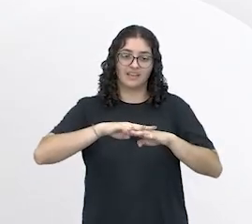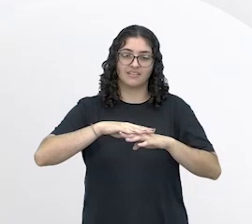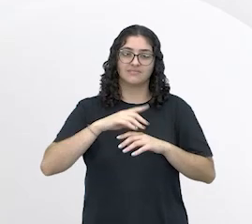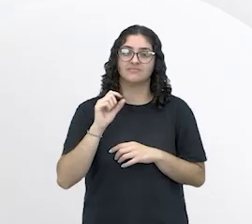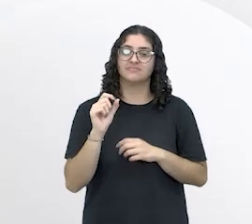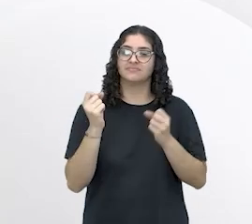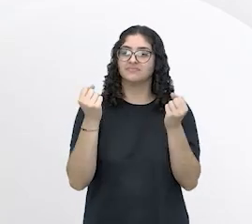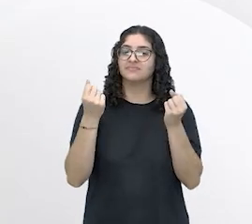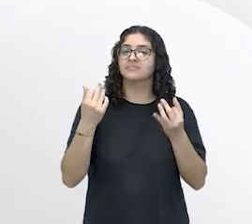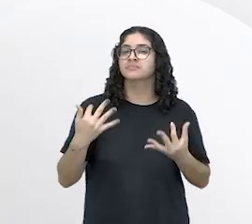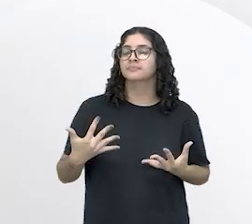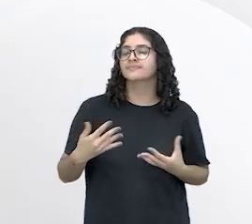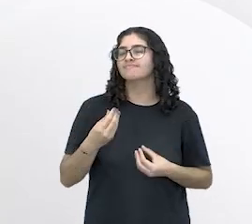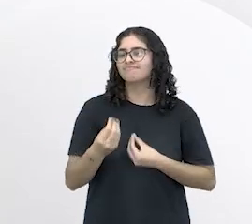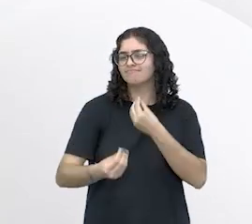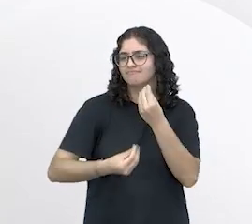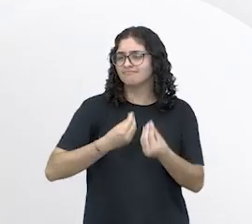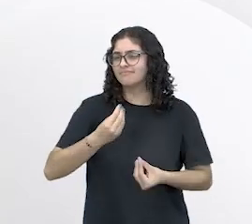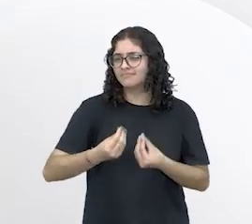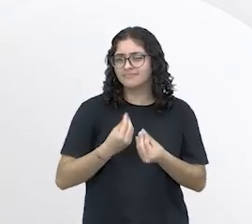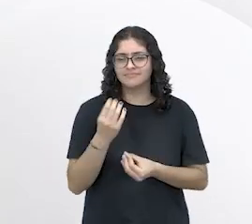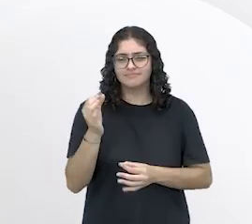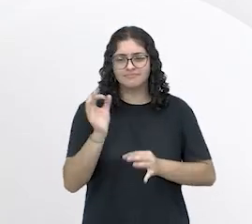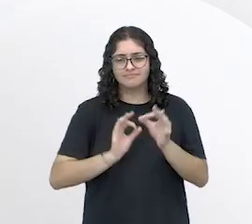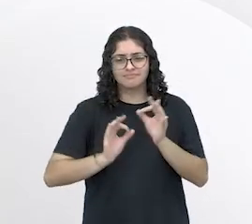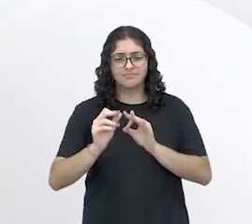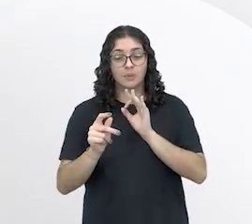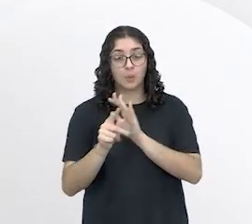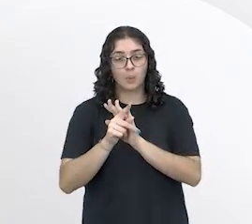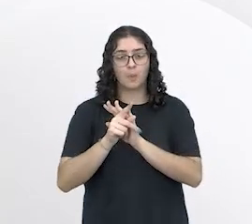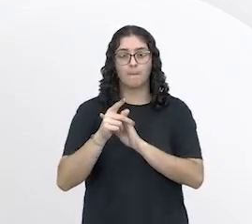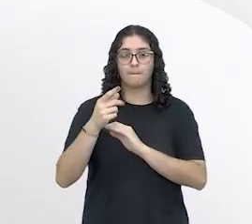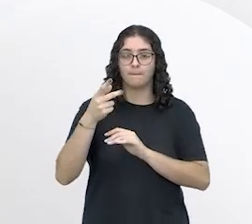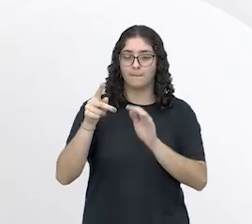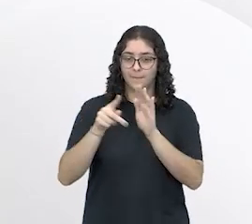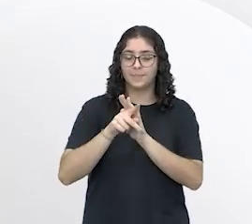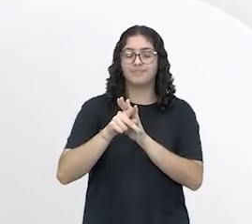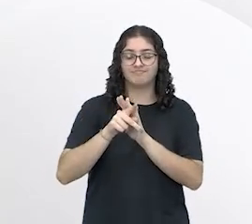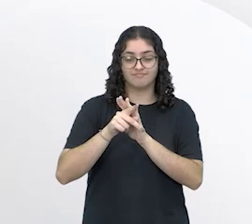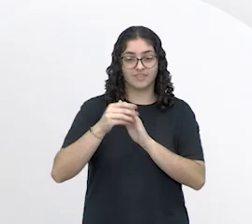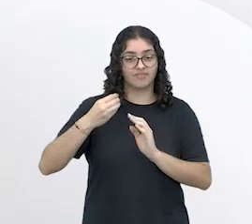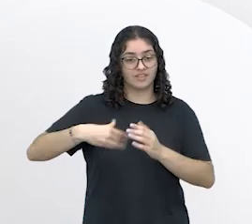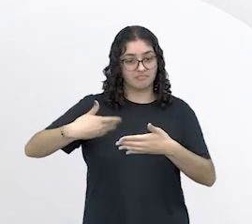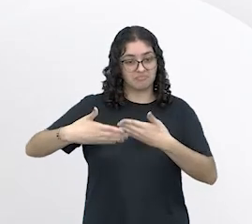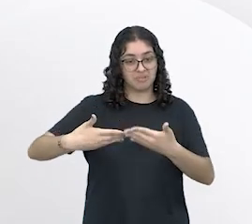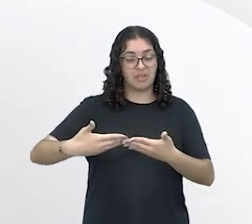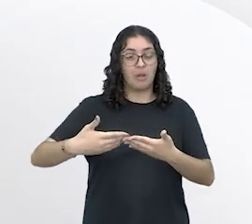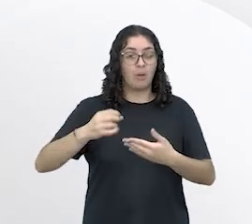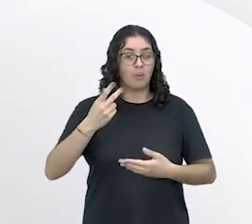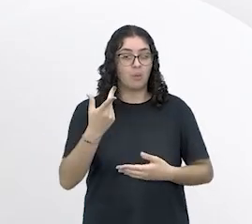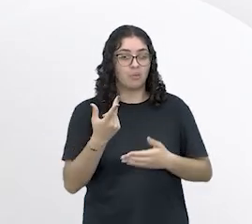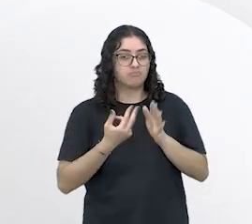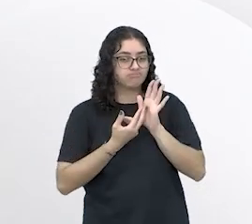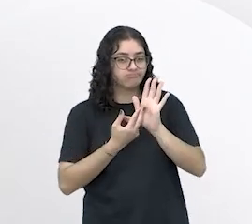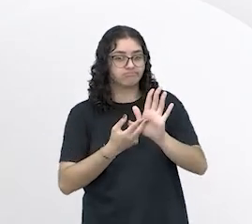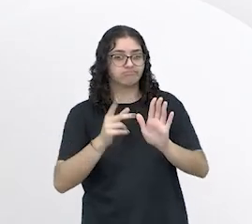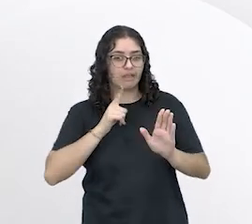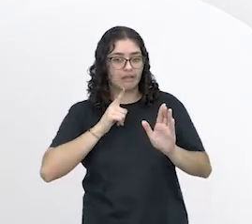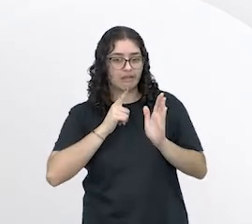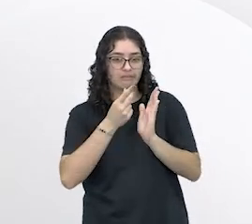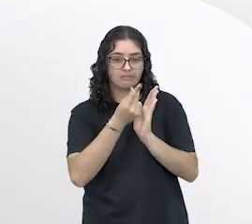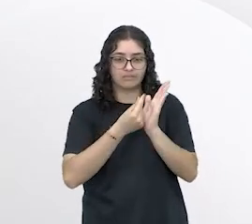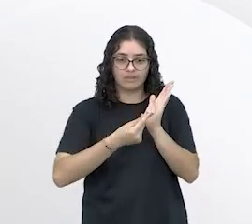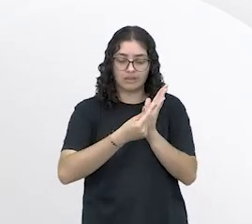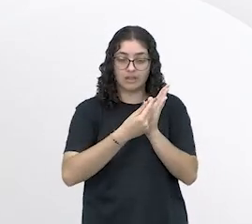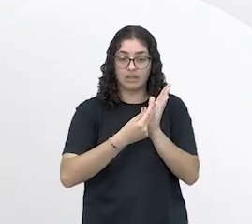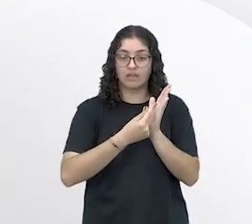que fala de organizar e ordenar objetos do cotidiano ou representações por figuras, por